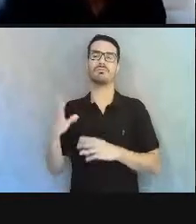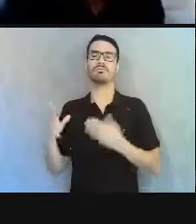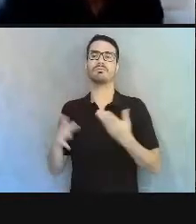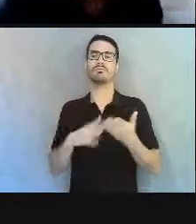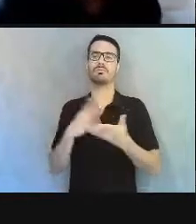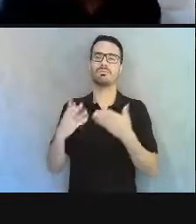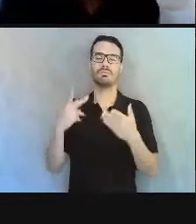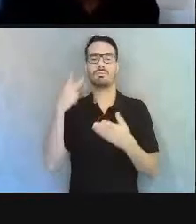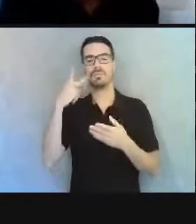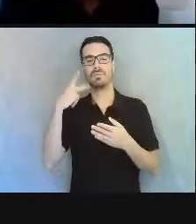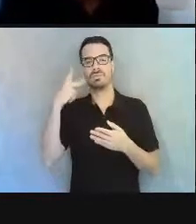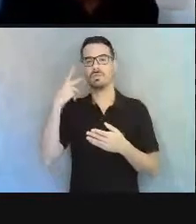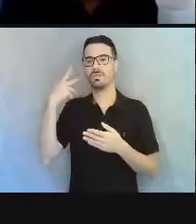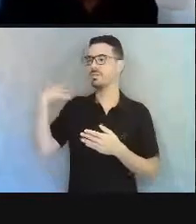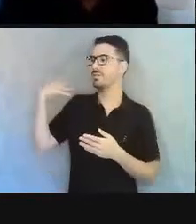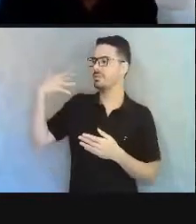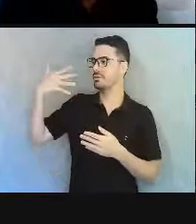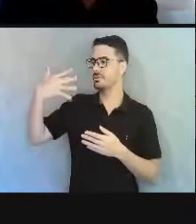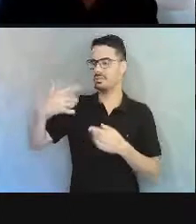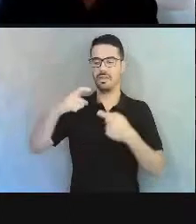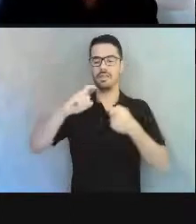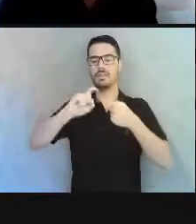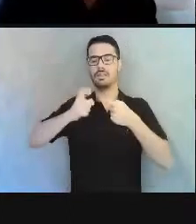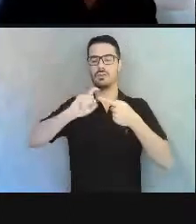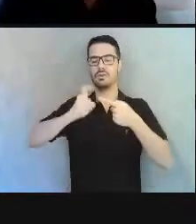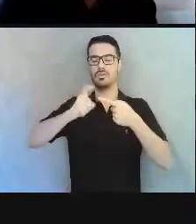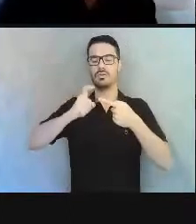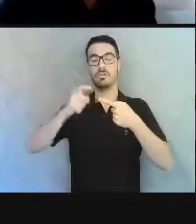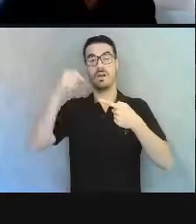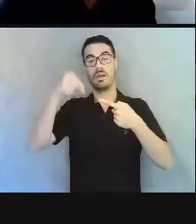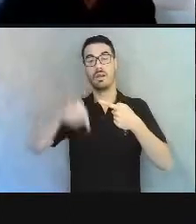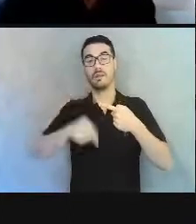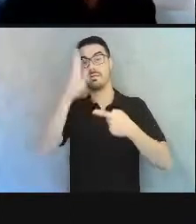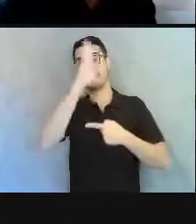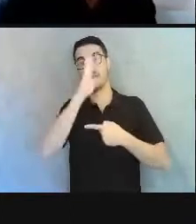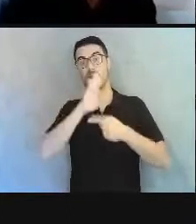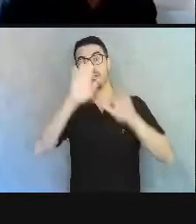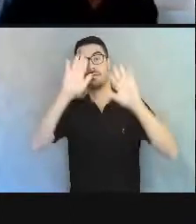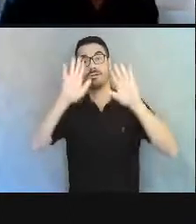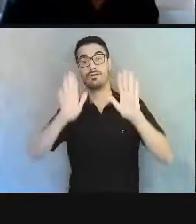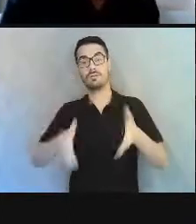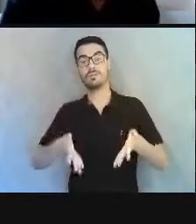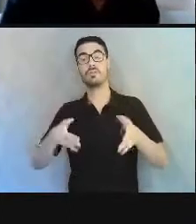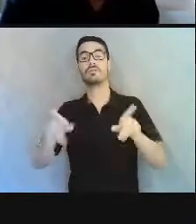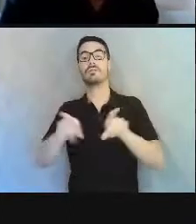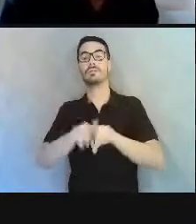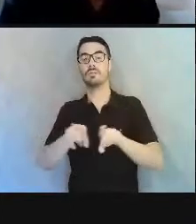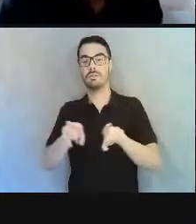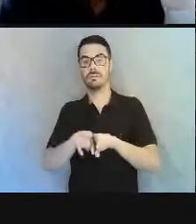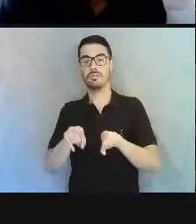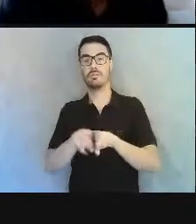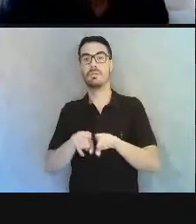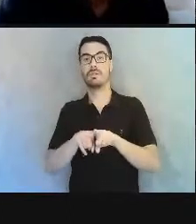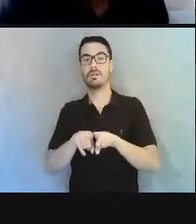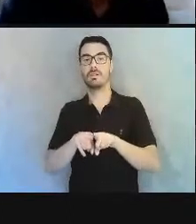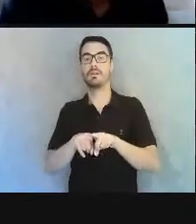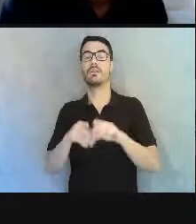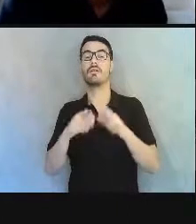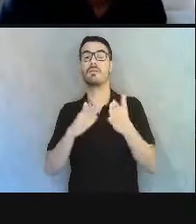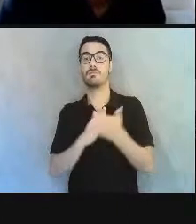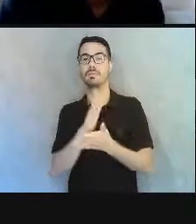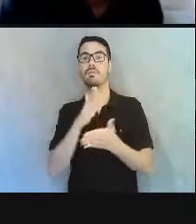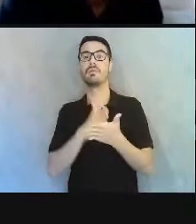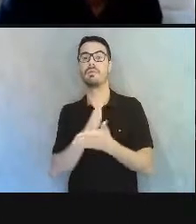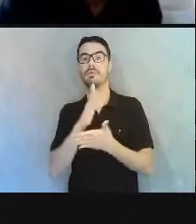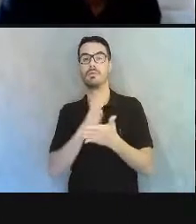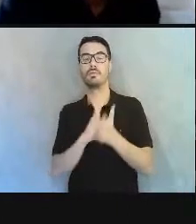que vinham do Poder Executivo. E no Brasil isso foi corroborado pelas altas taxas de aprovação das propostas do